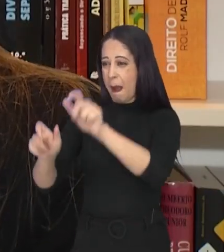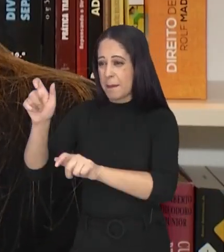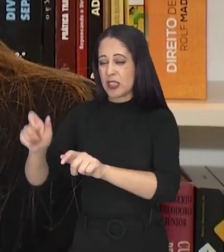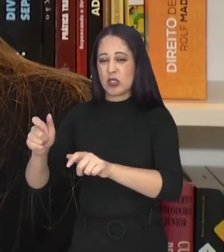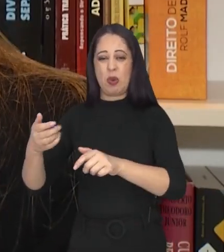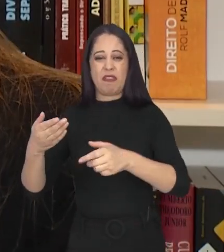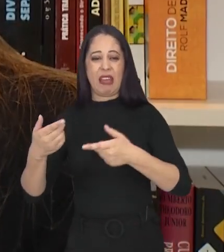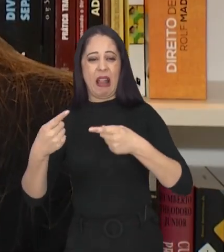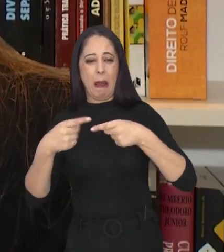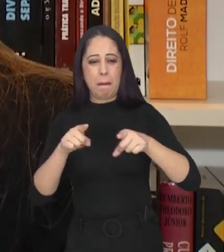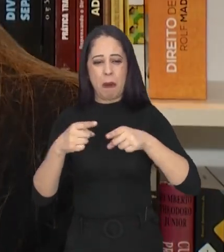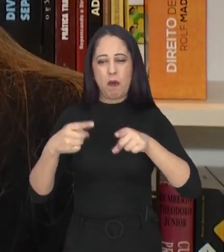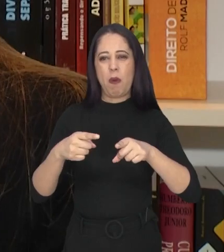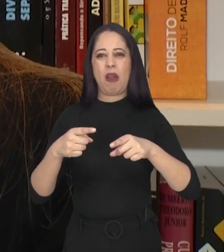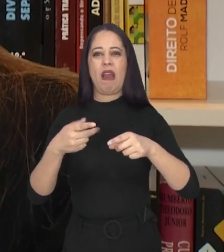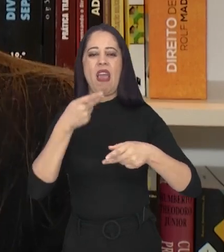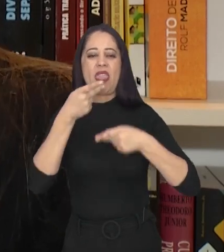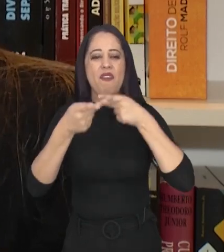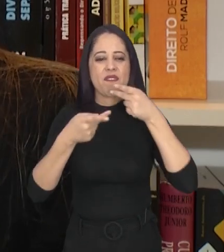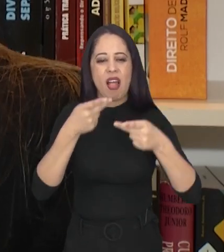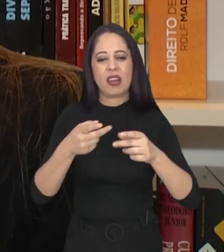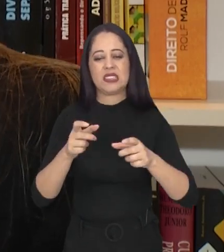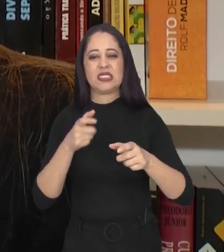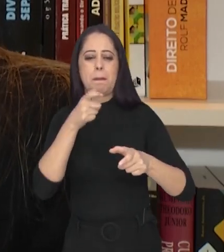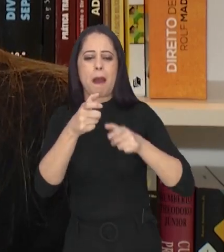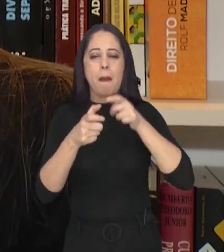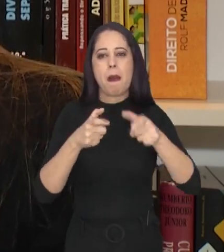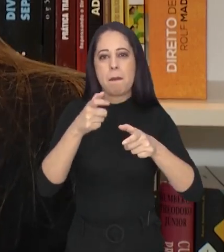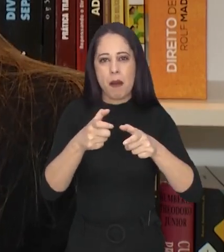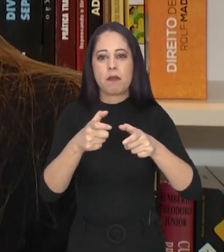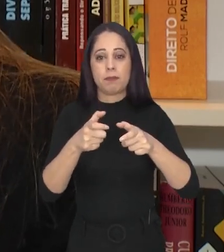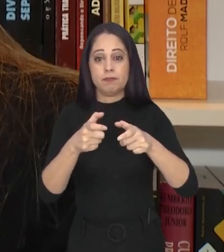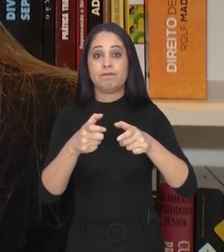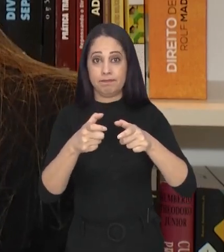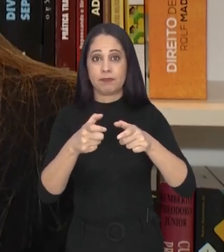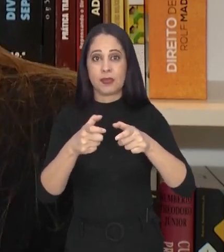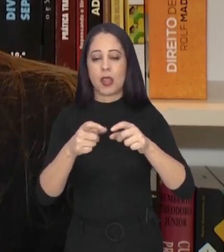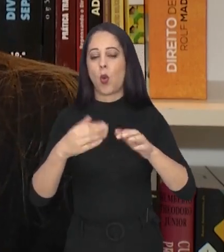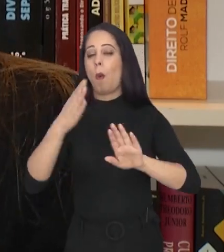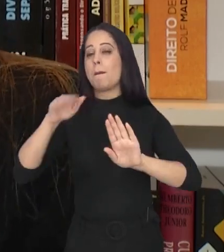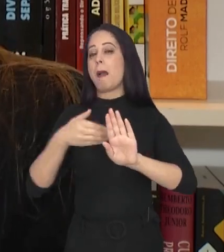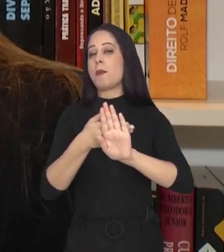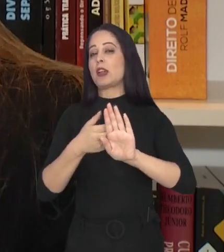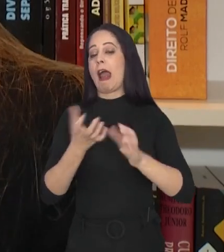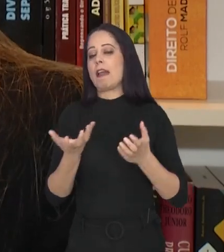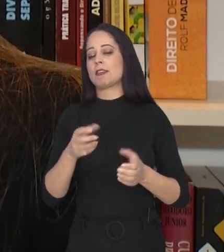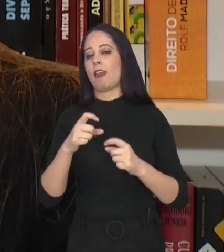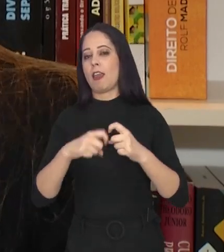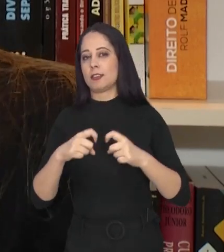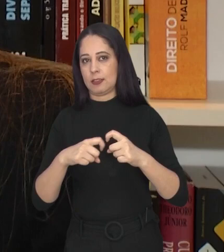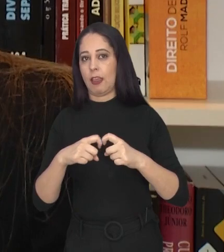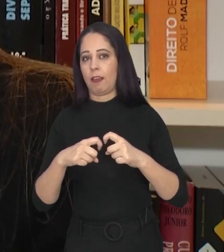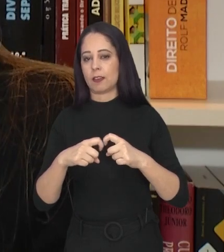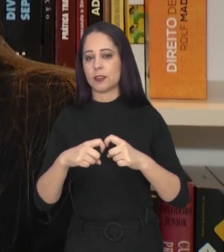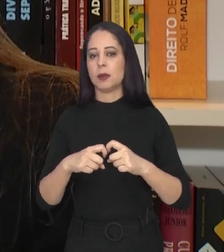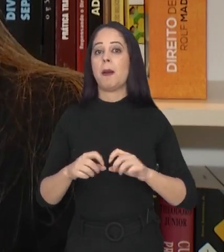sexual contra mulheres ou uma vítima que esteja passando, né, por essa importunação. Antes ela era tratada como